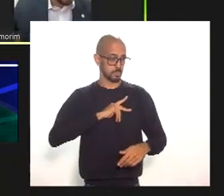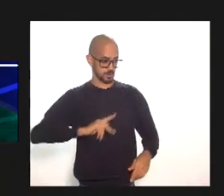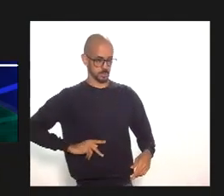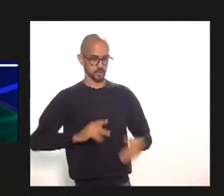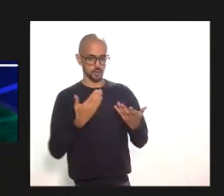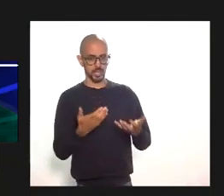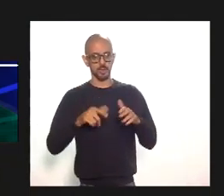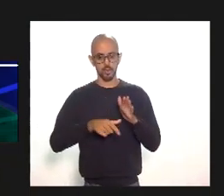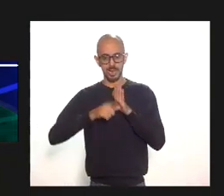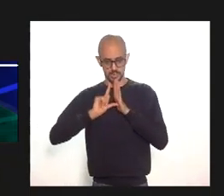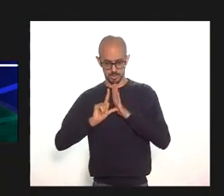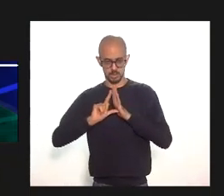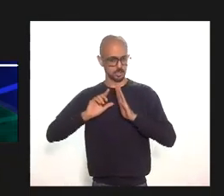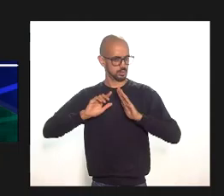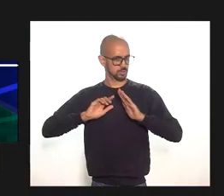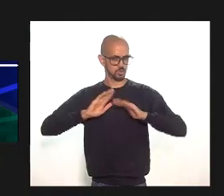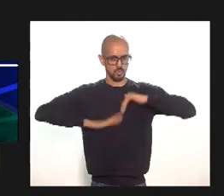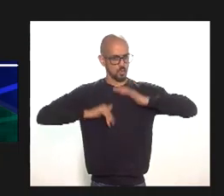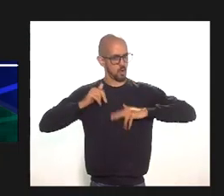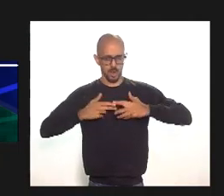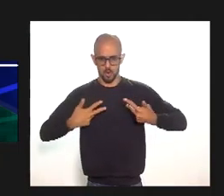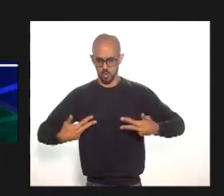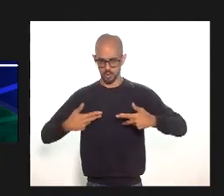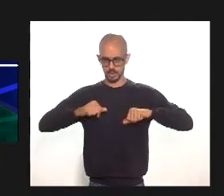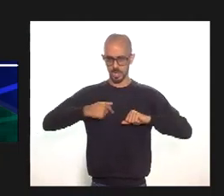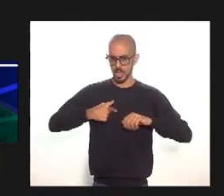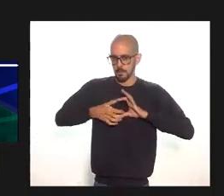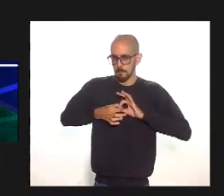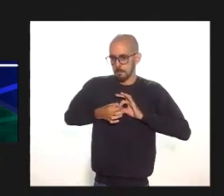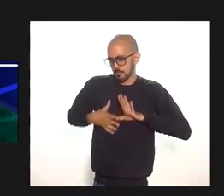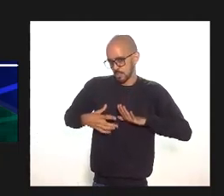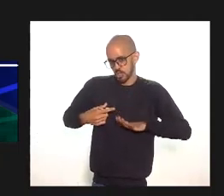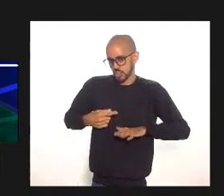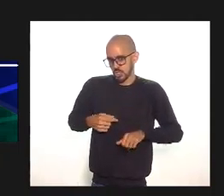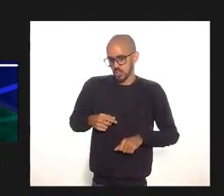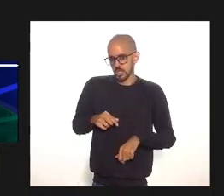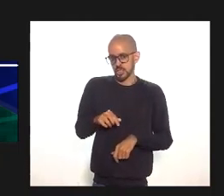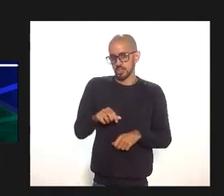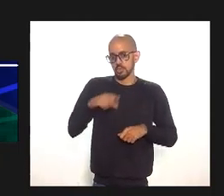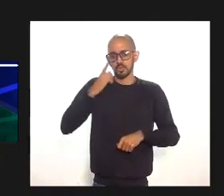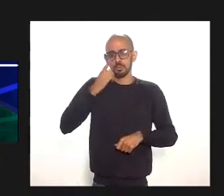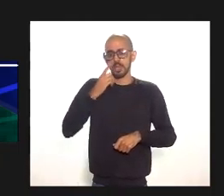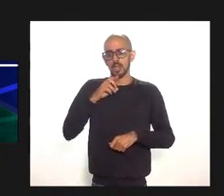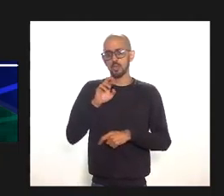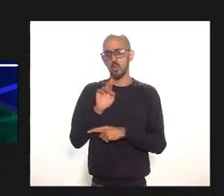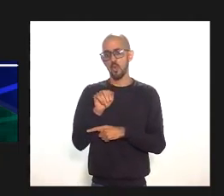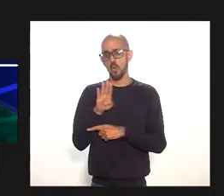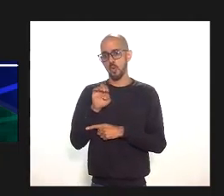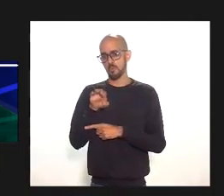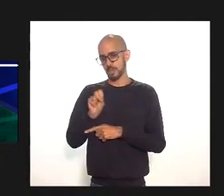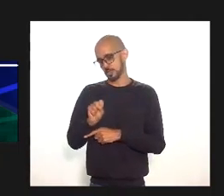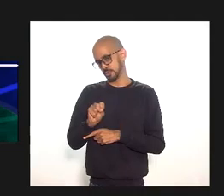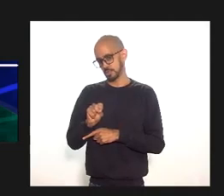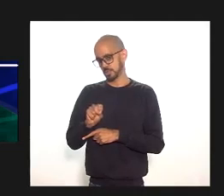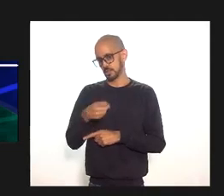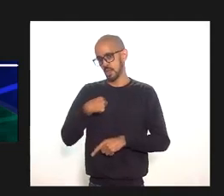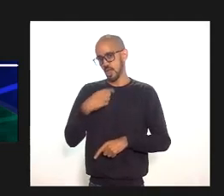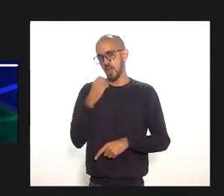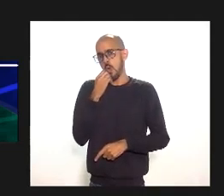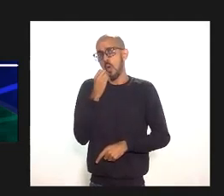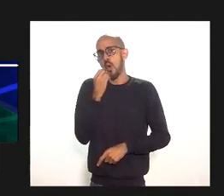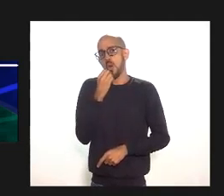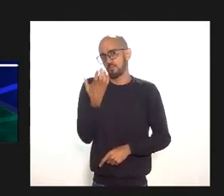antes de mais nada, aqui me permitir discordar do deputado Rubens Bontempo. Eu, obviamente, venho